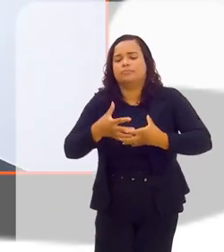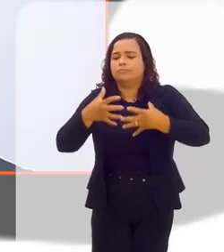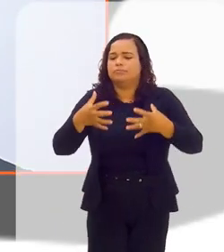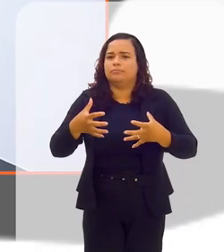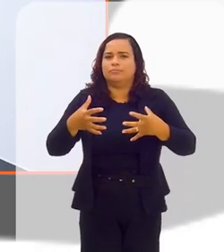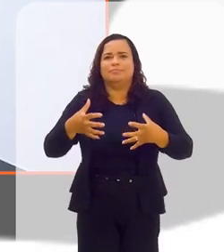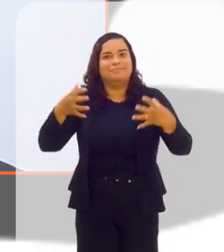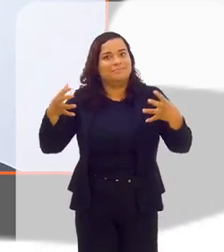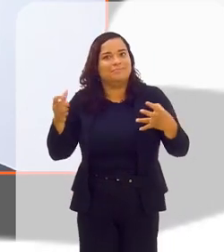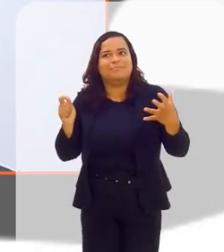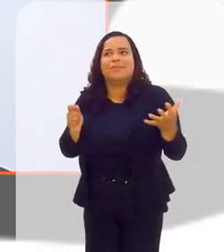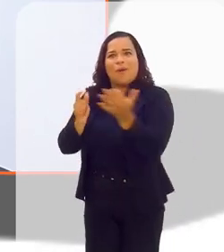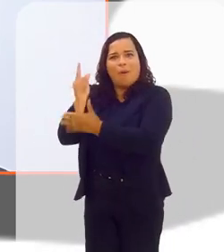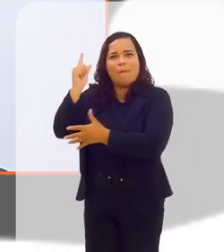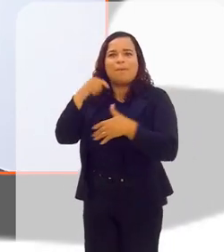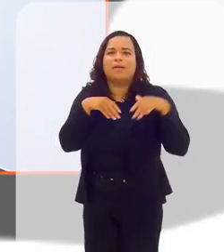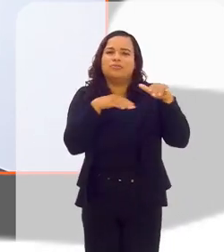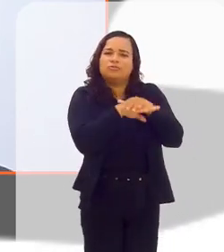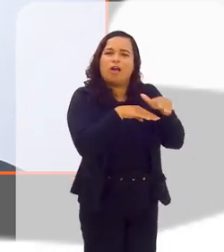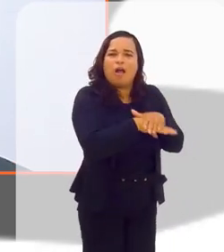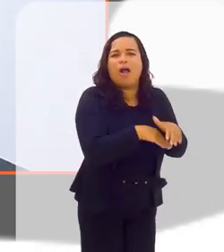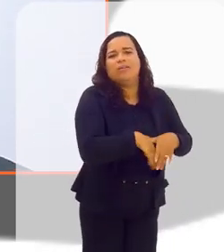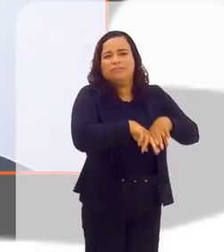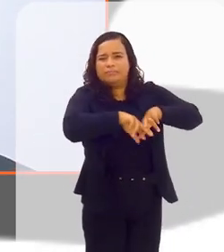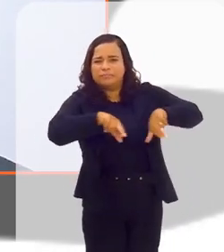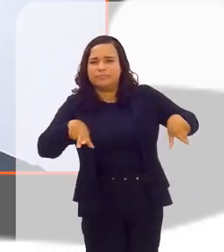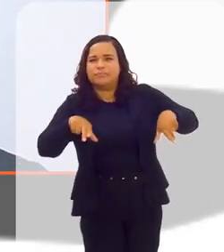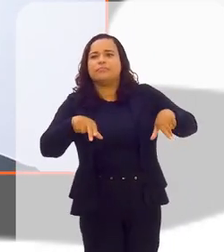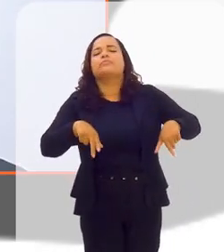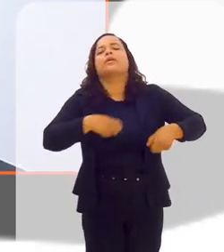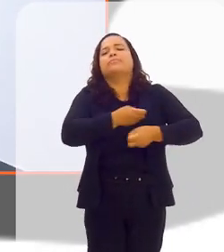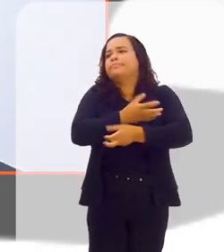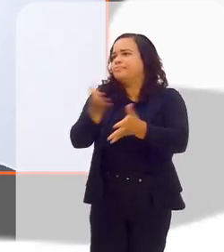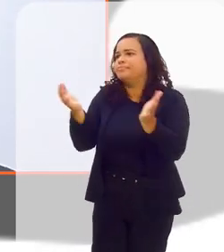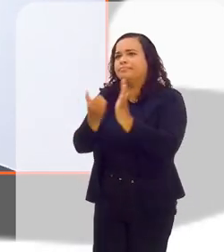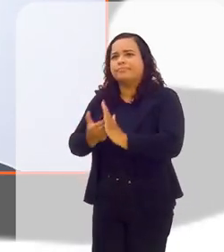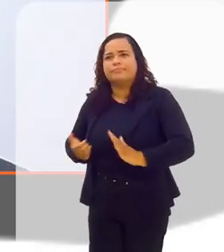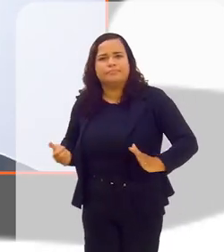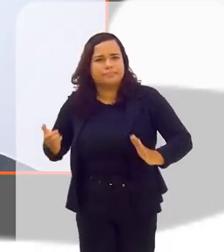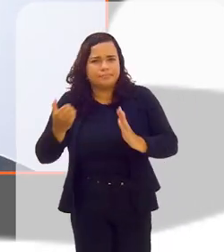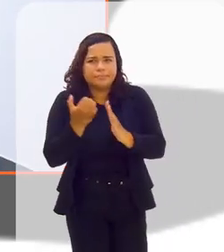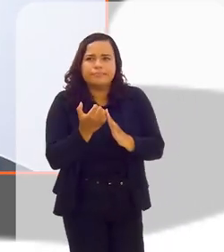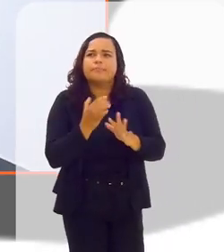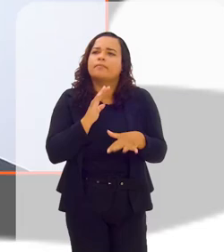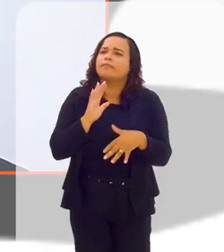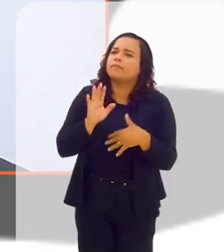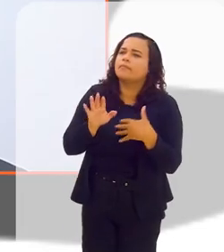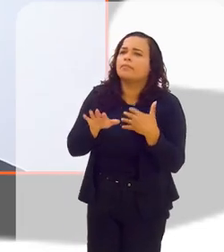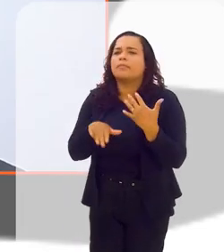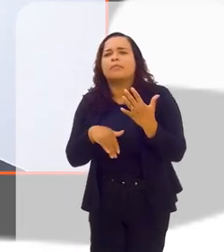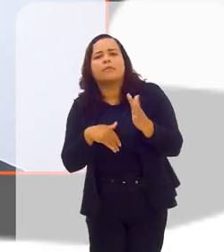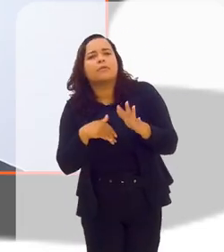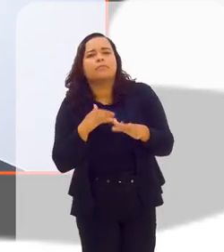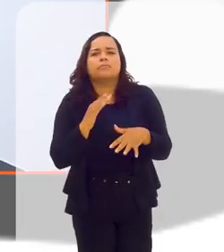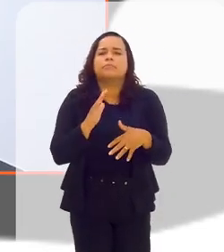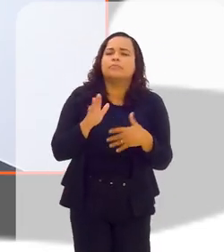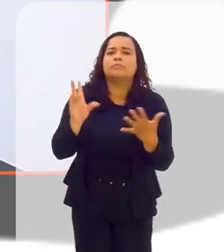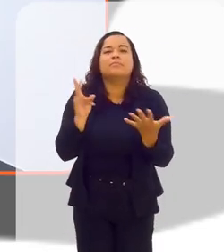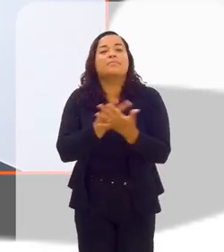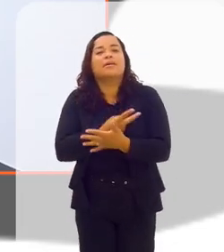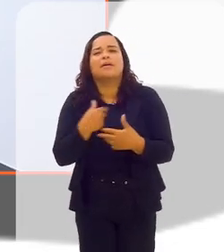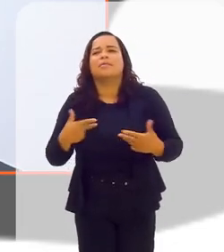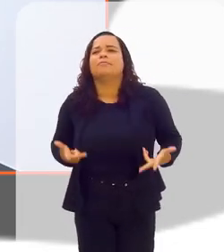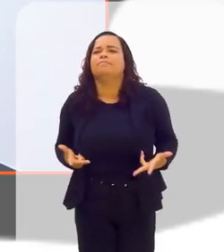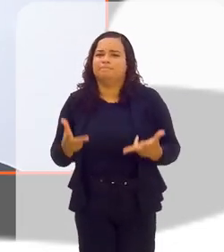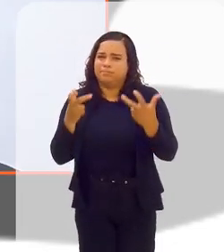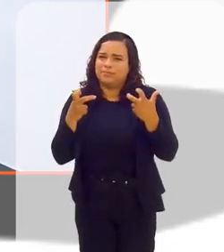estoque. Depois que comprei meu estoque, eu acabei aumentando a minha distribuição. E foi nessa que eu acabei